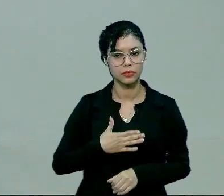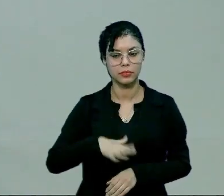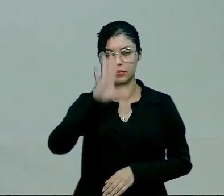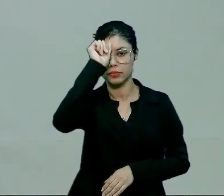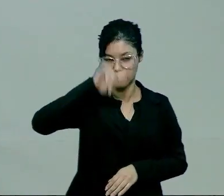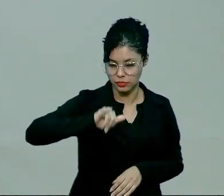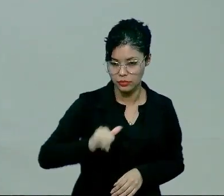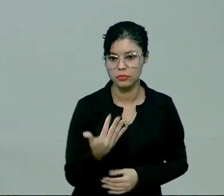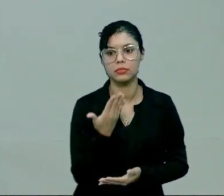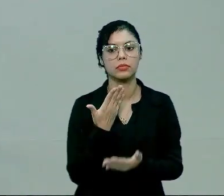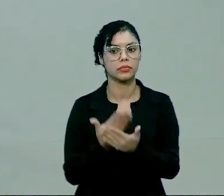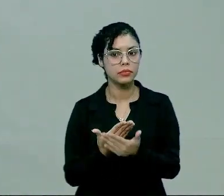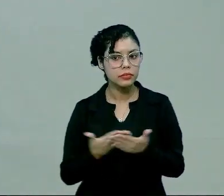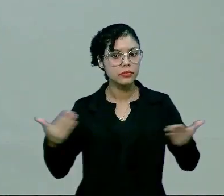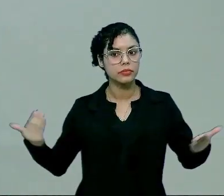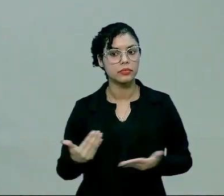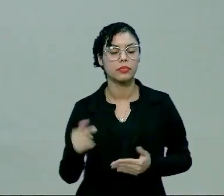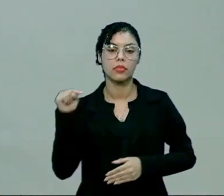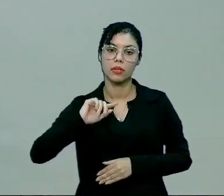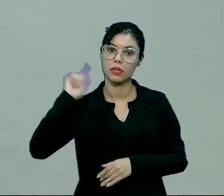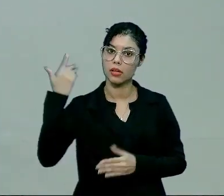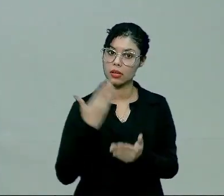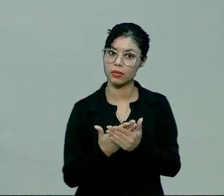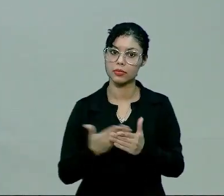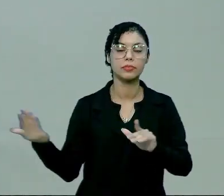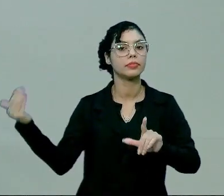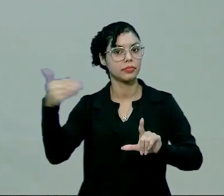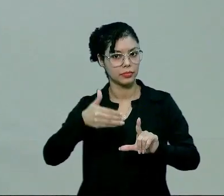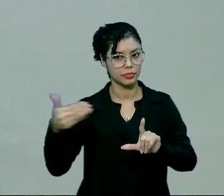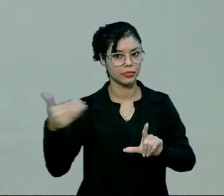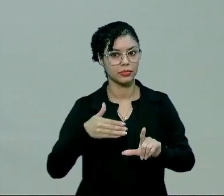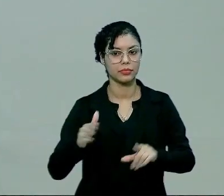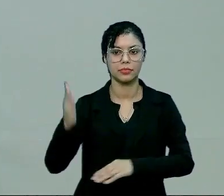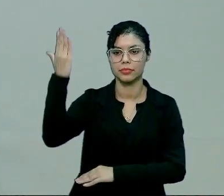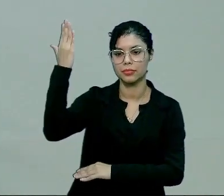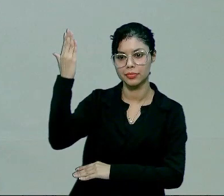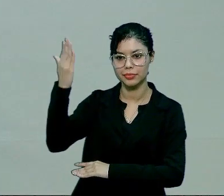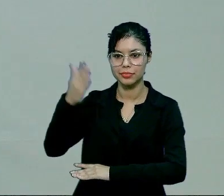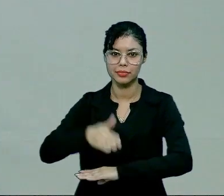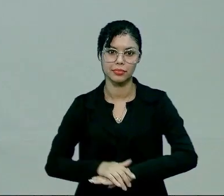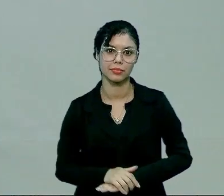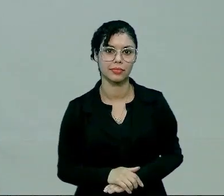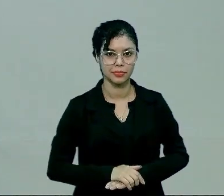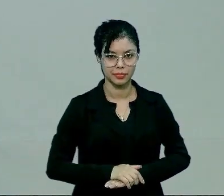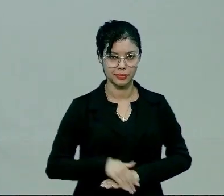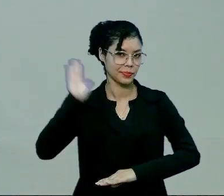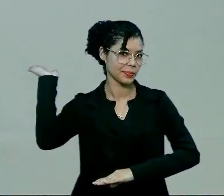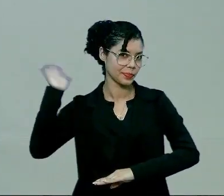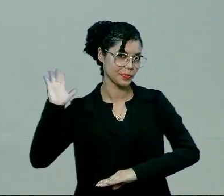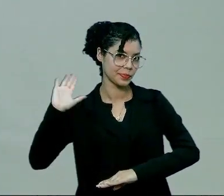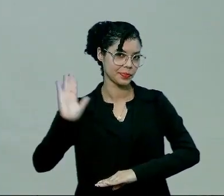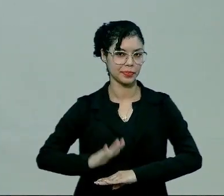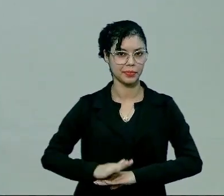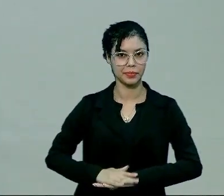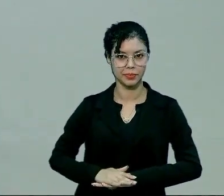tenham aproveitado a aula de hoje. Para essas e outras aulas, continuem acessando as nossas plataformas.